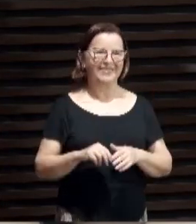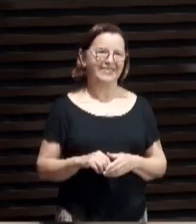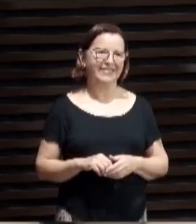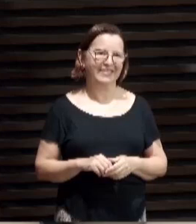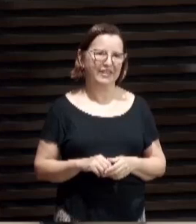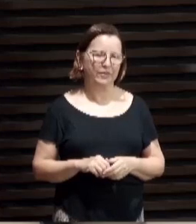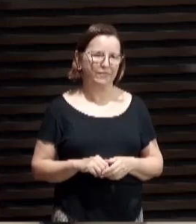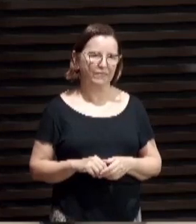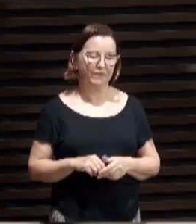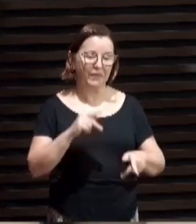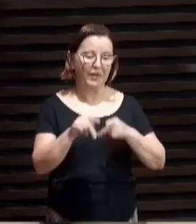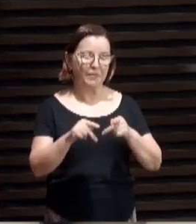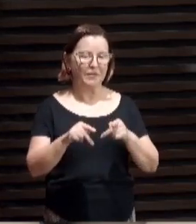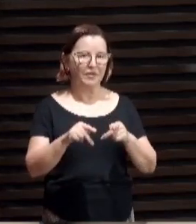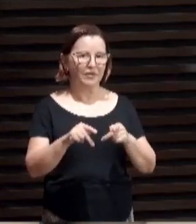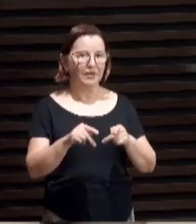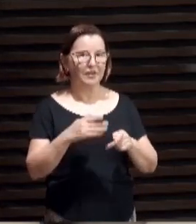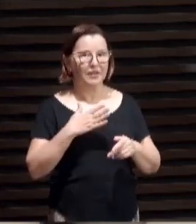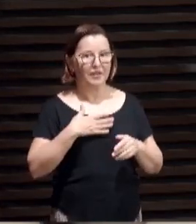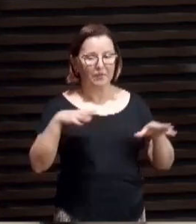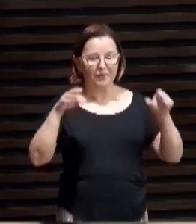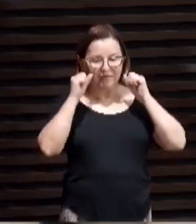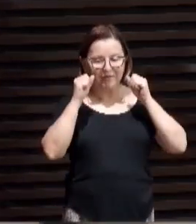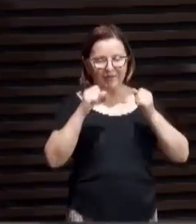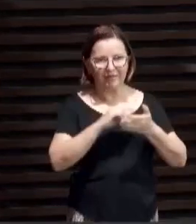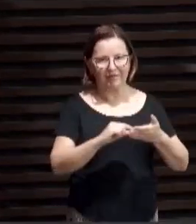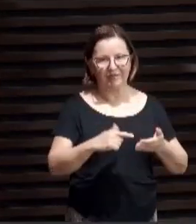daqueles que me ouviram. Versículo 22.